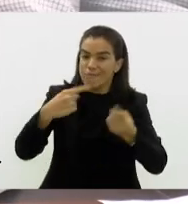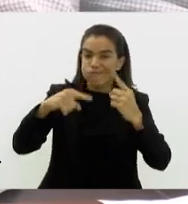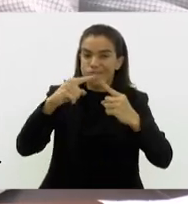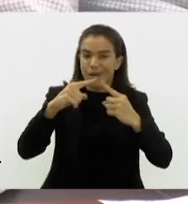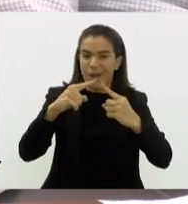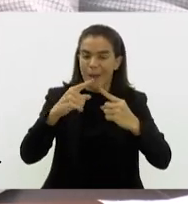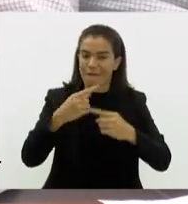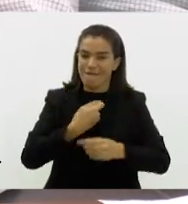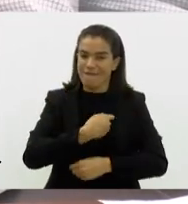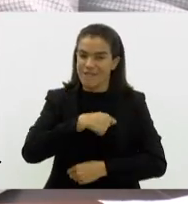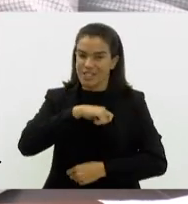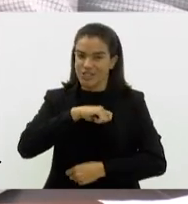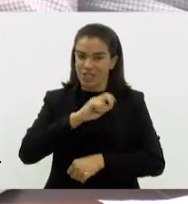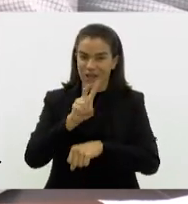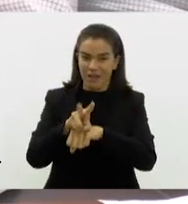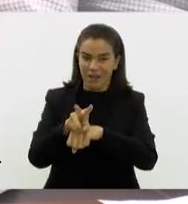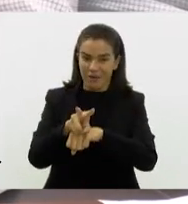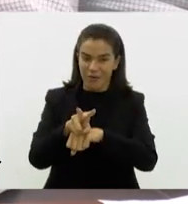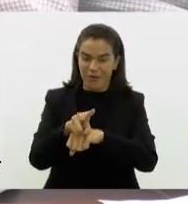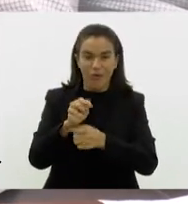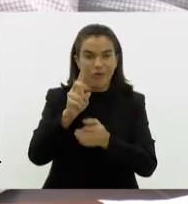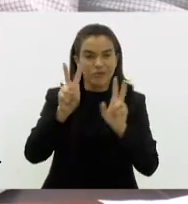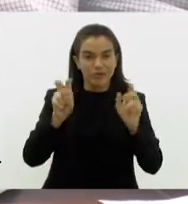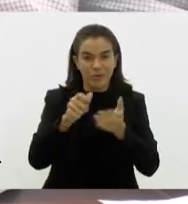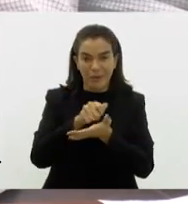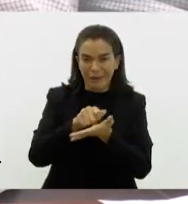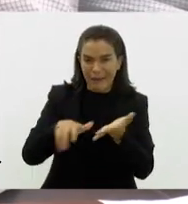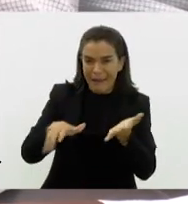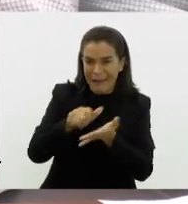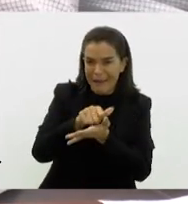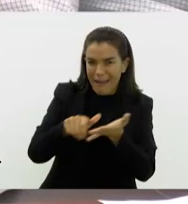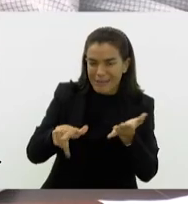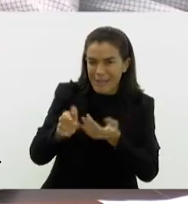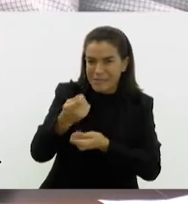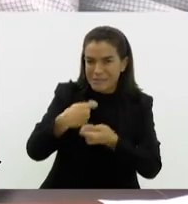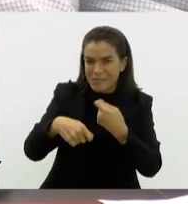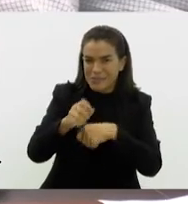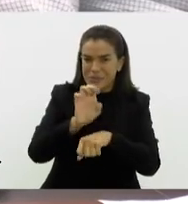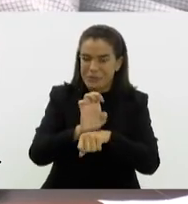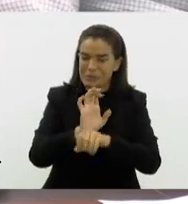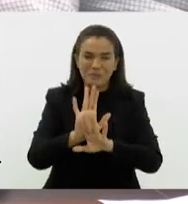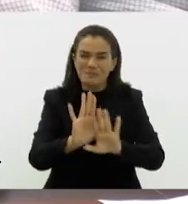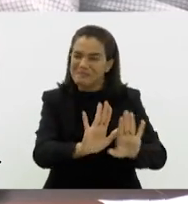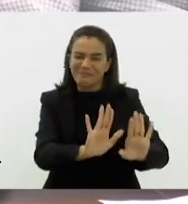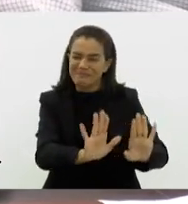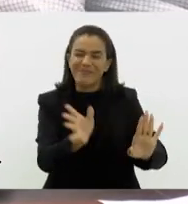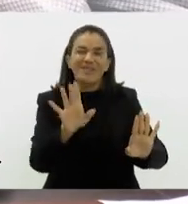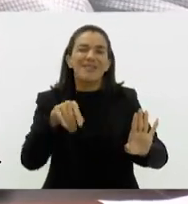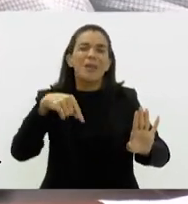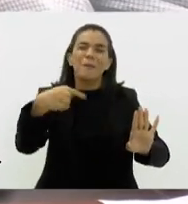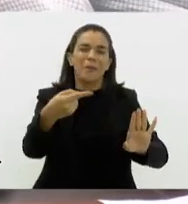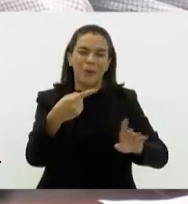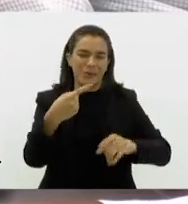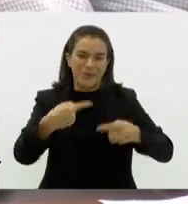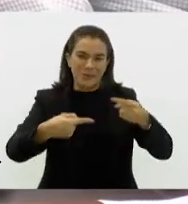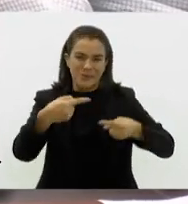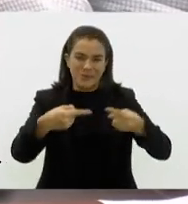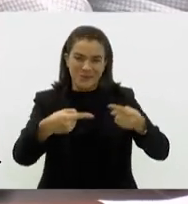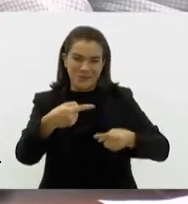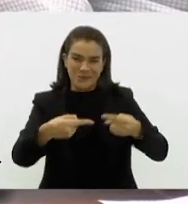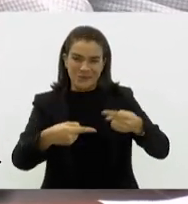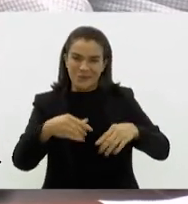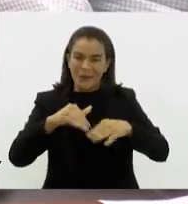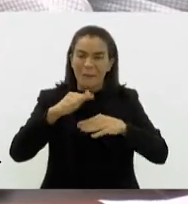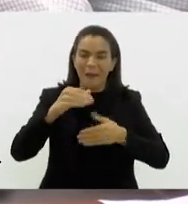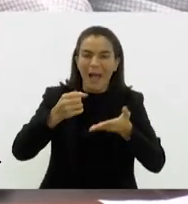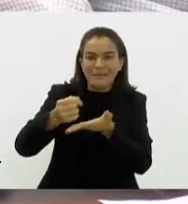fiscal, né? E com custos para a administração estadual. Mas tudo bem, isso a gente vai discutir, depois a gente traz mais